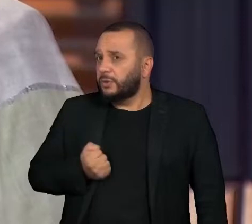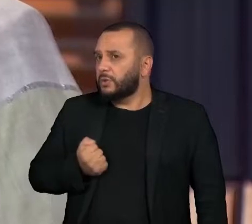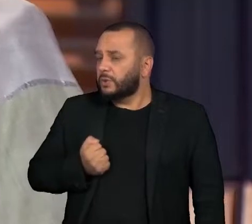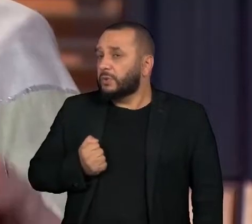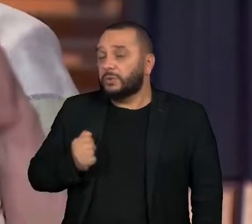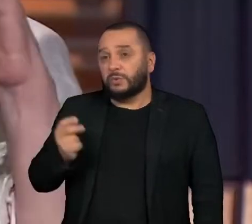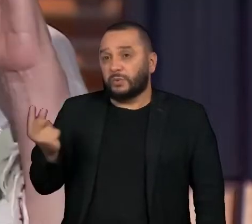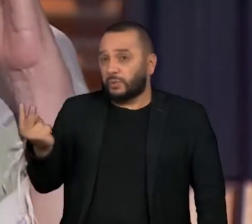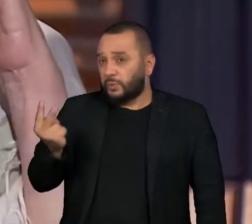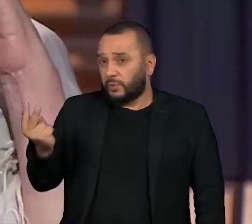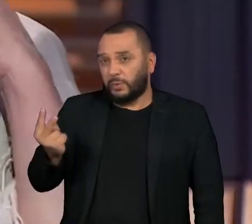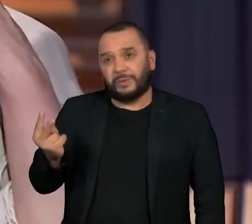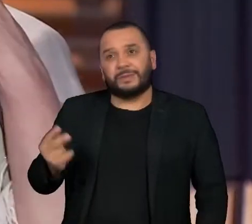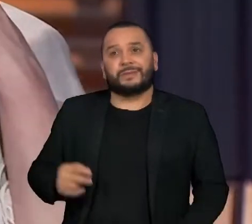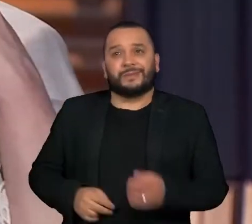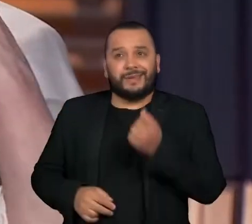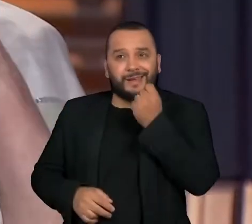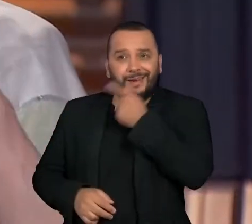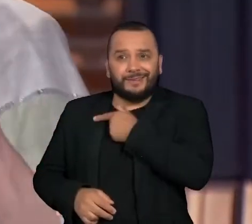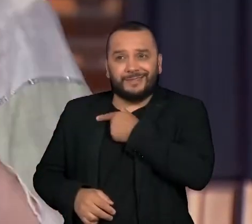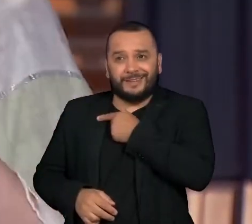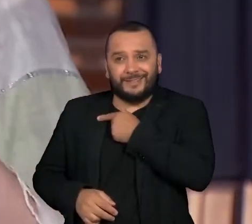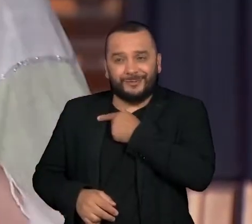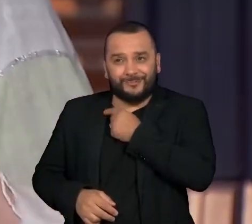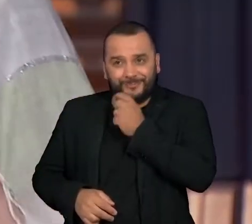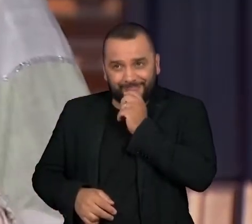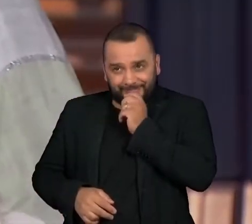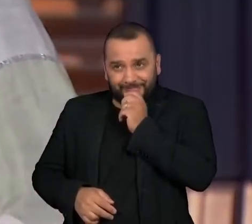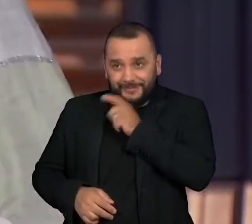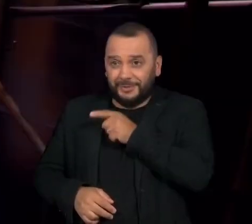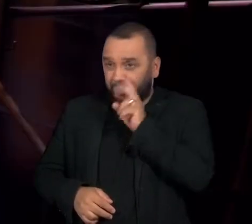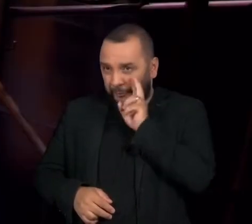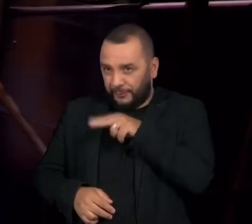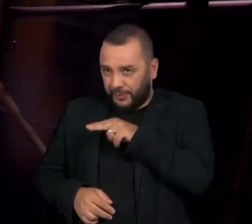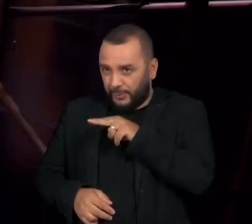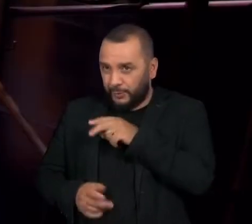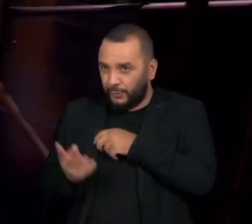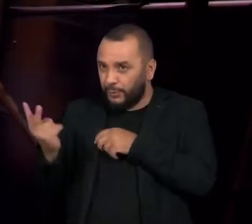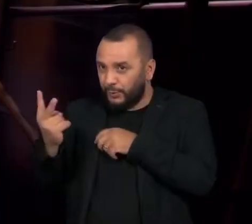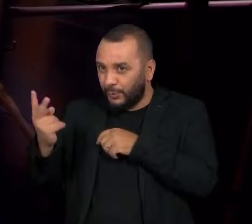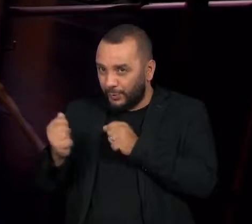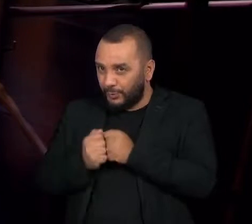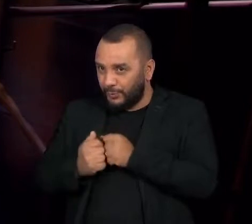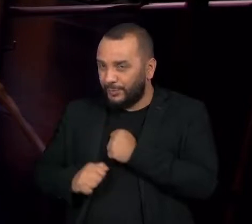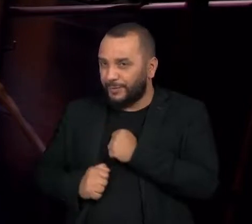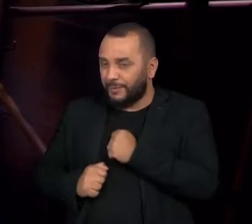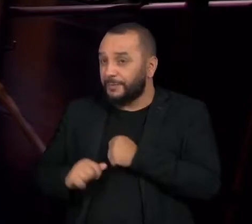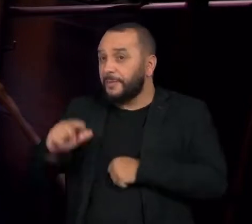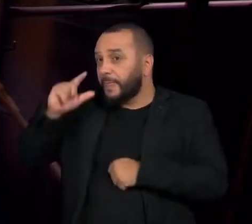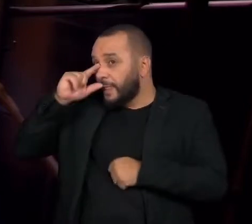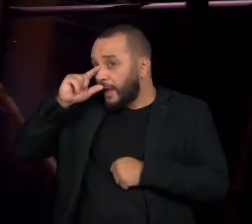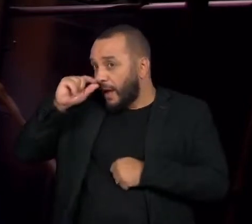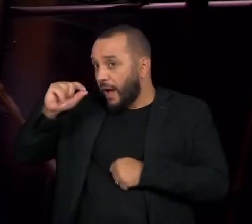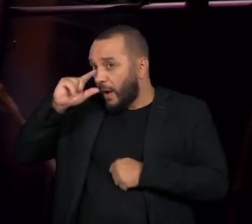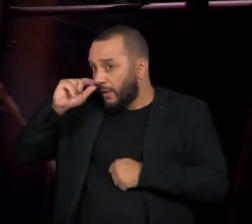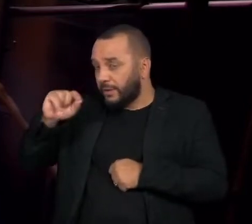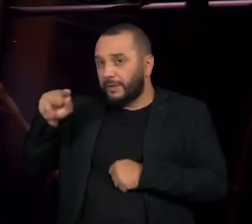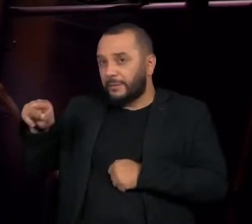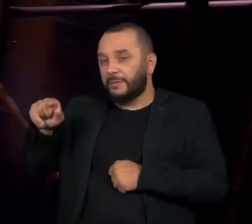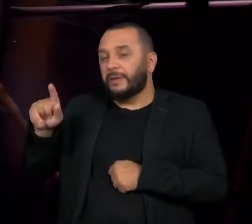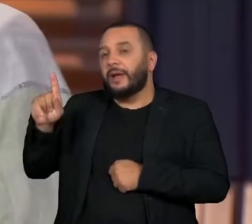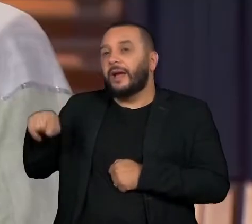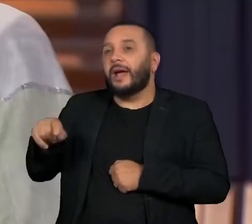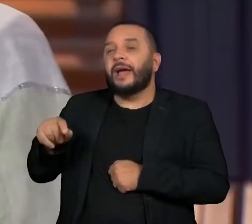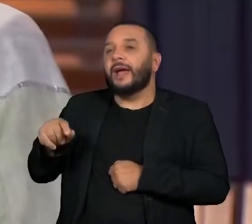essa dupla tá tão engraçada você já viu não aguento o Geraldo Alckmin conhecido como